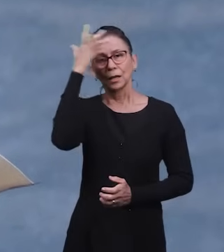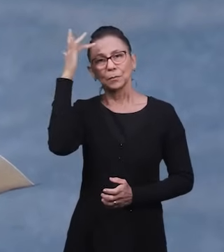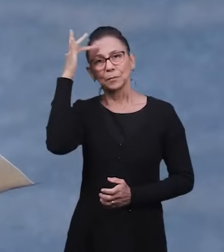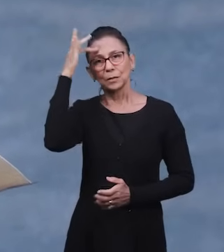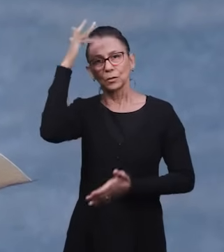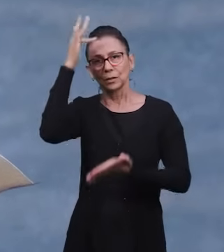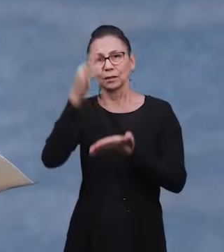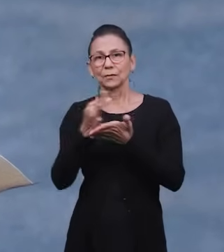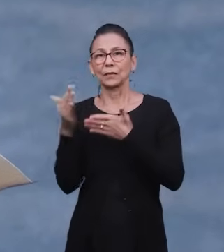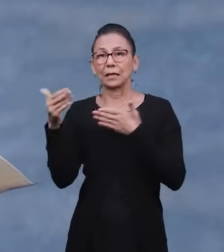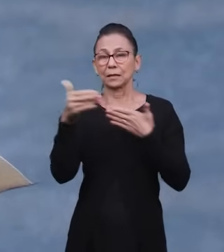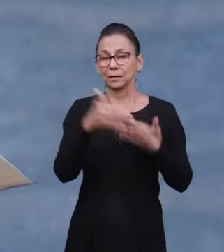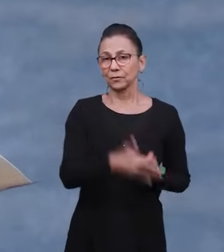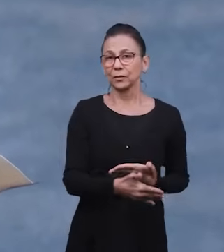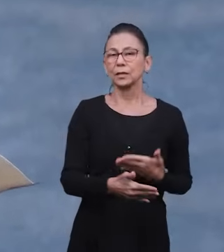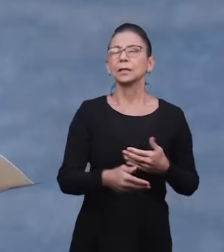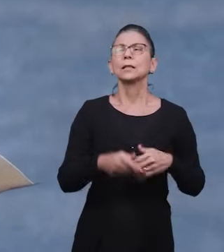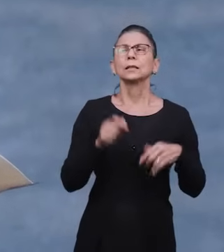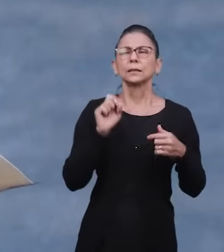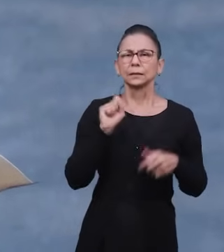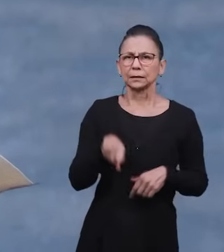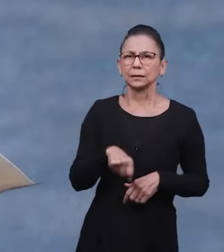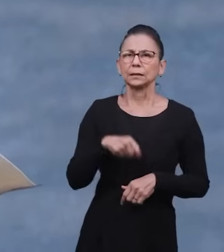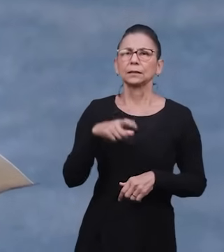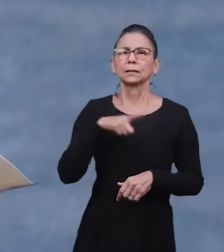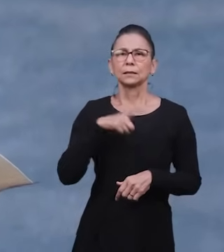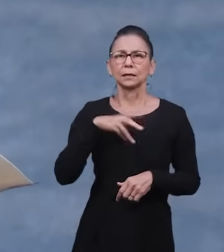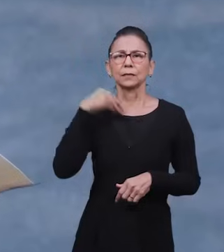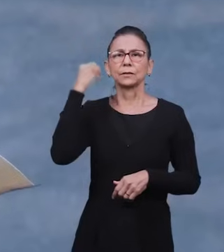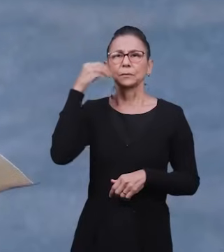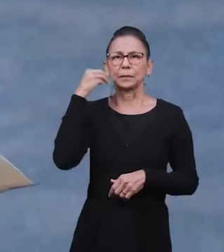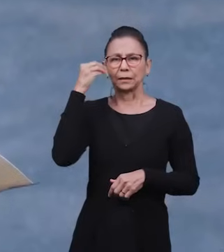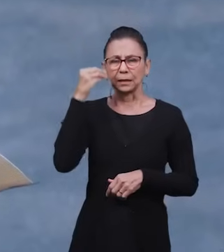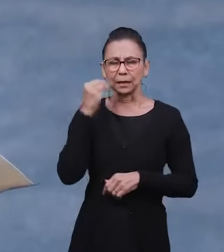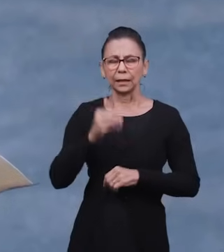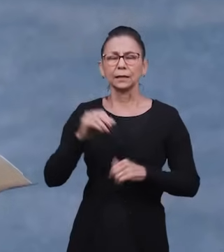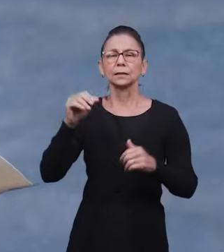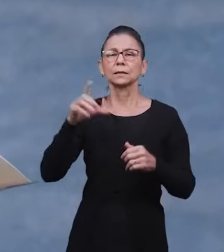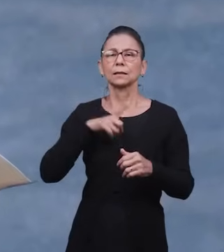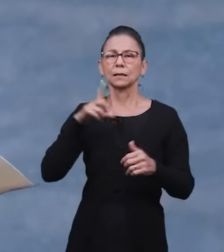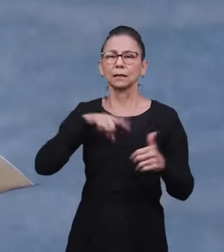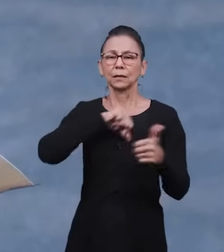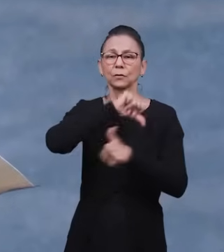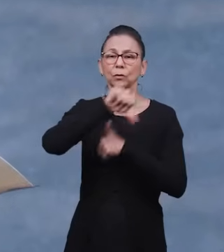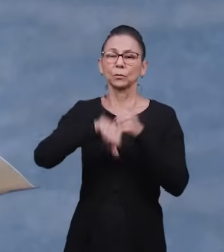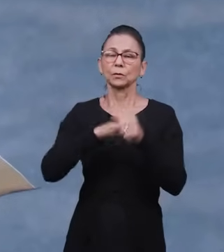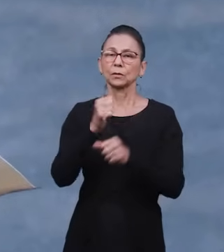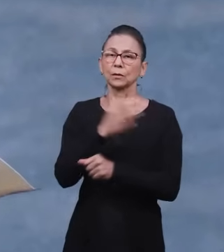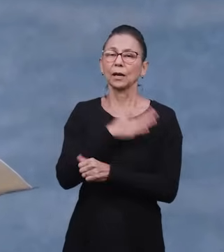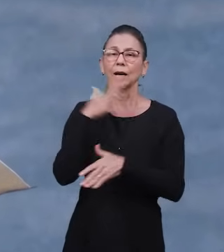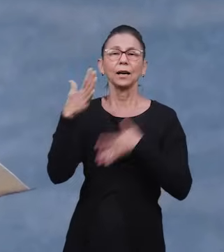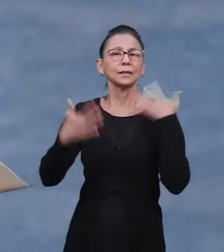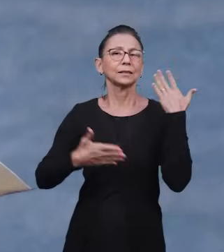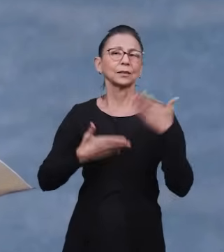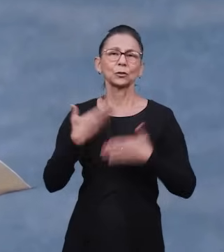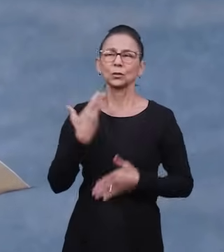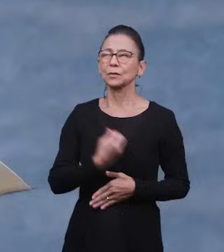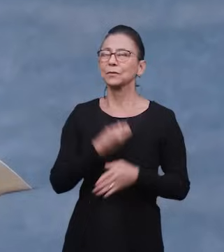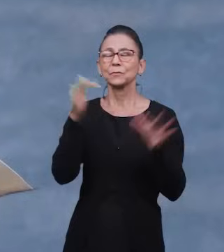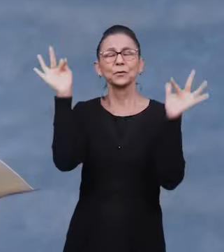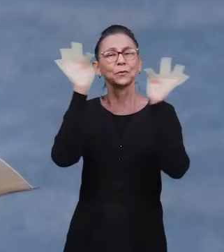apóstata, necessariamente ele teve uma experiência, viveu o novo nascimento, nasceu de novo,